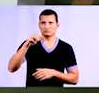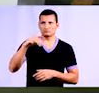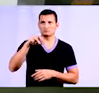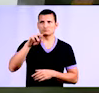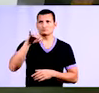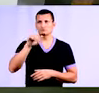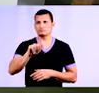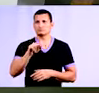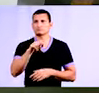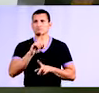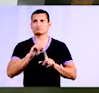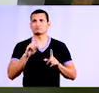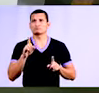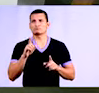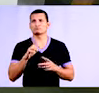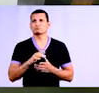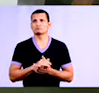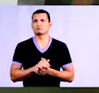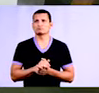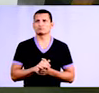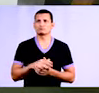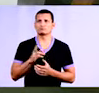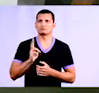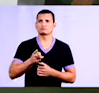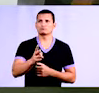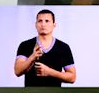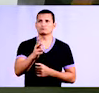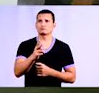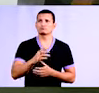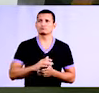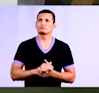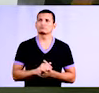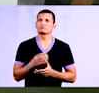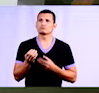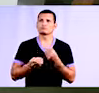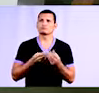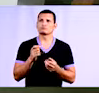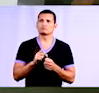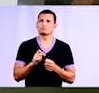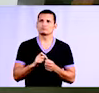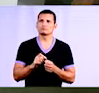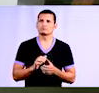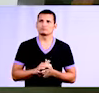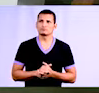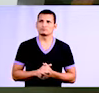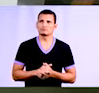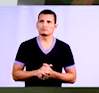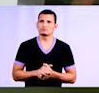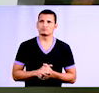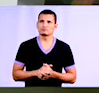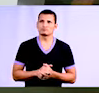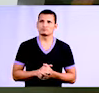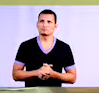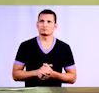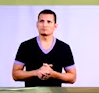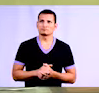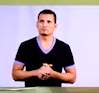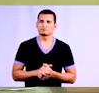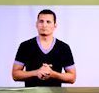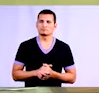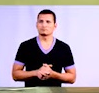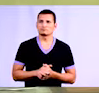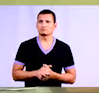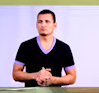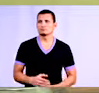não são contíguos, né? Contíguos, professor. Como é que eu faço? Então, agora...